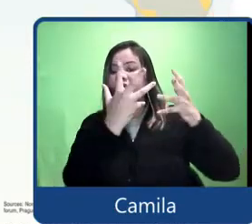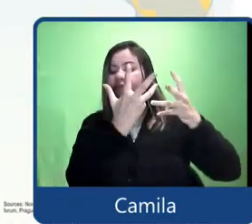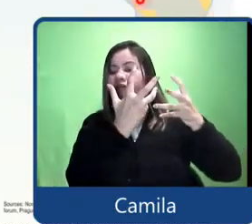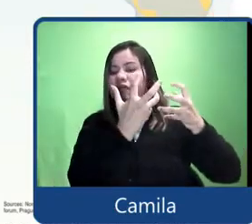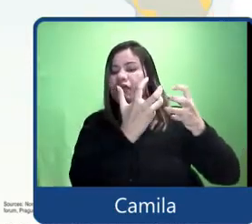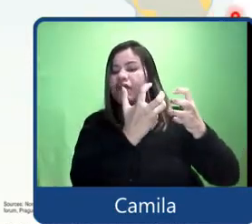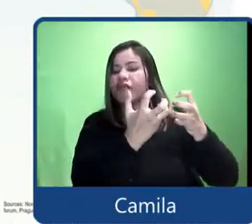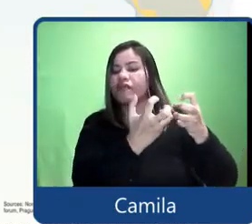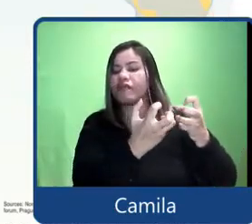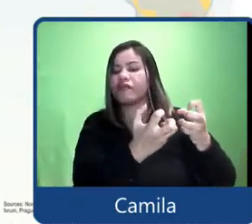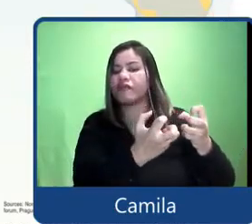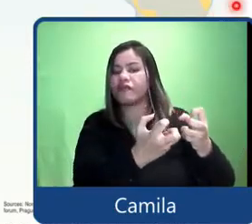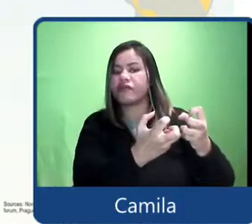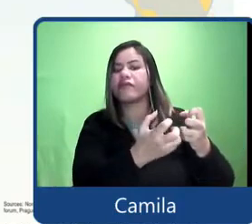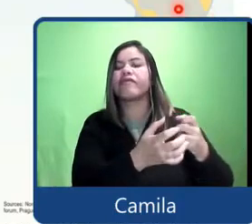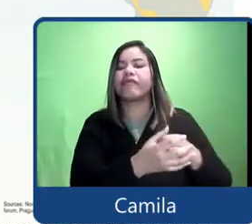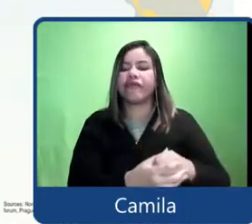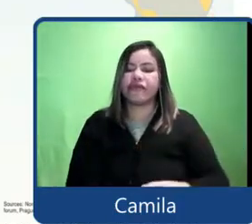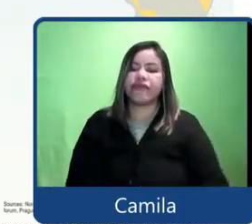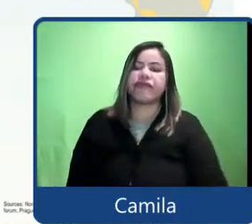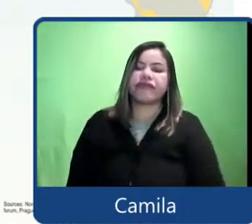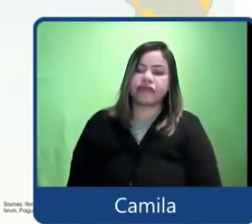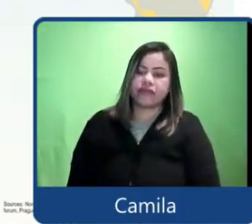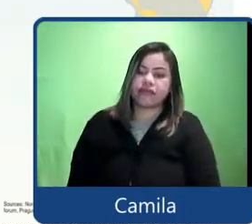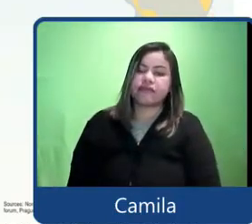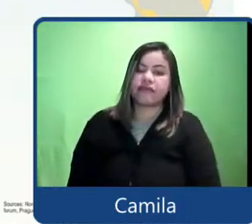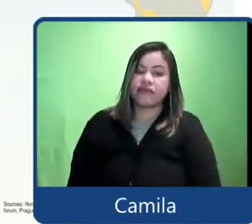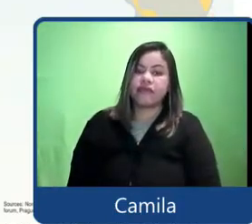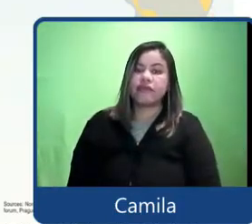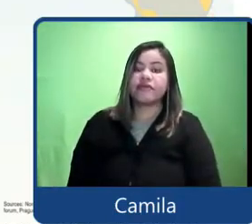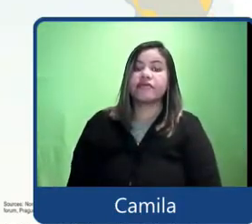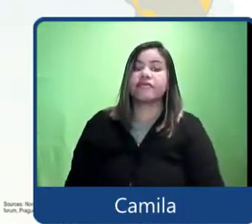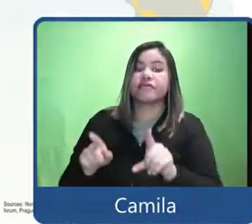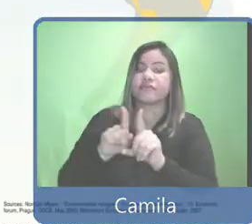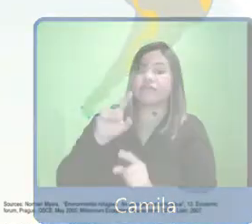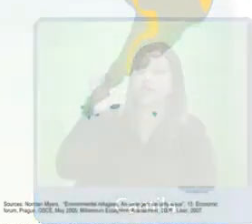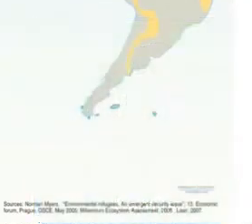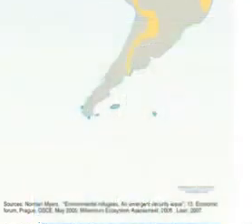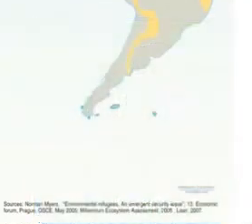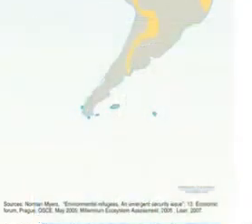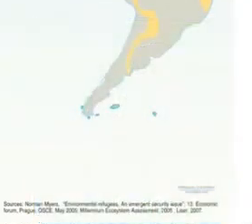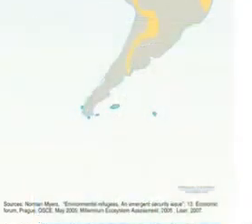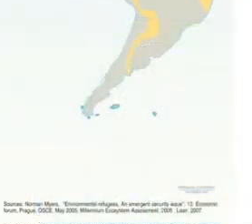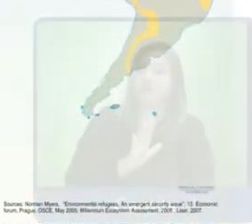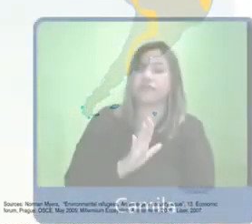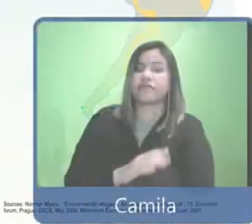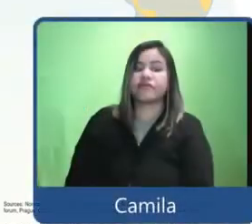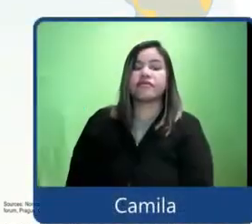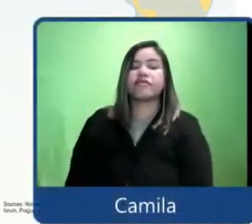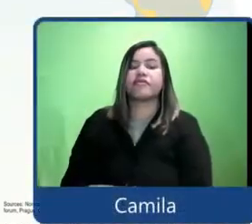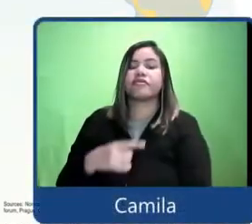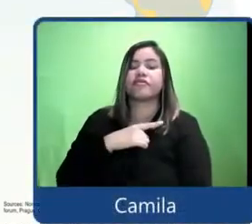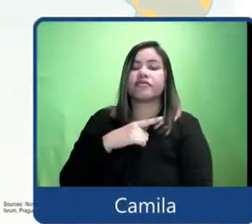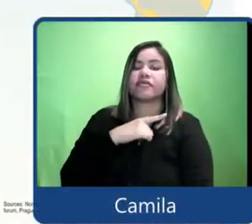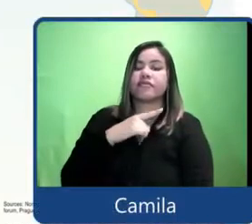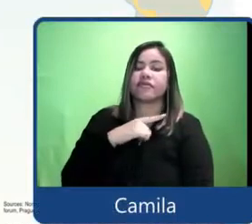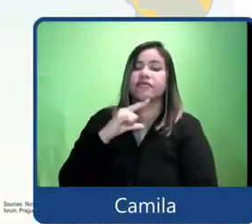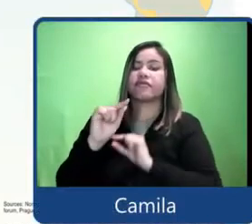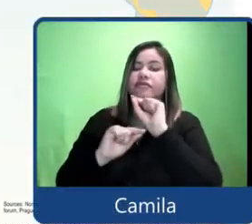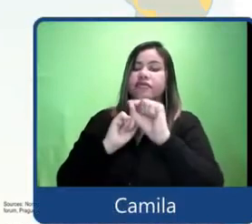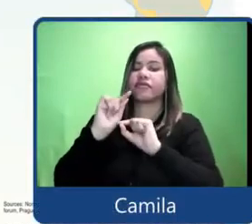né, e aqui tem uma porção do Brasil. E também as áreas que estão situadas